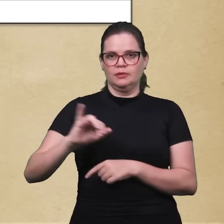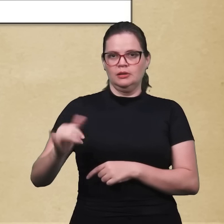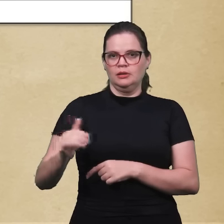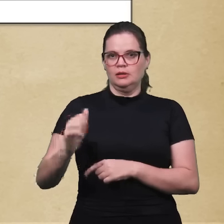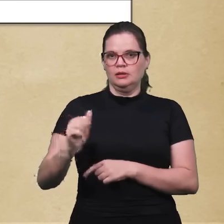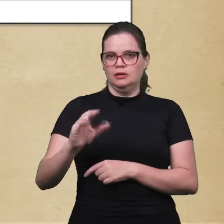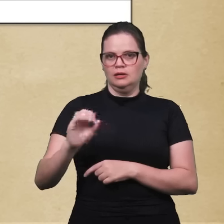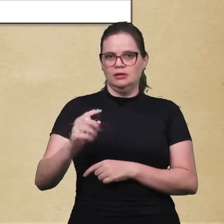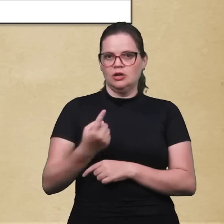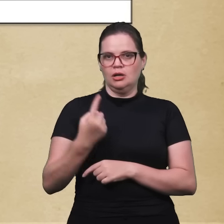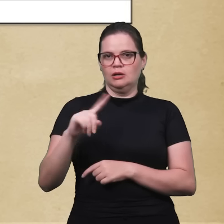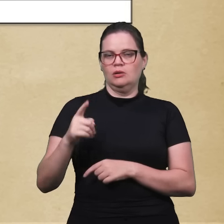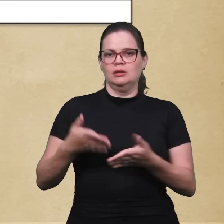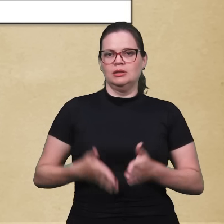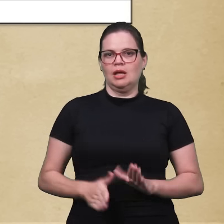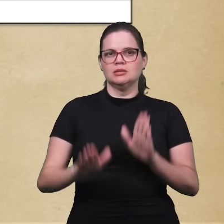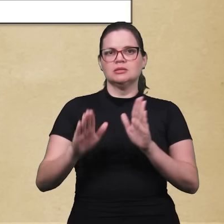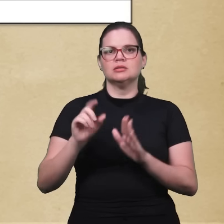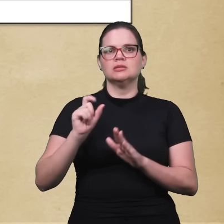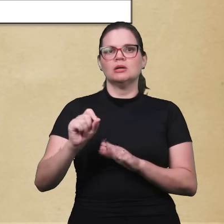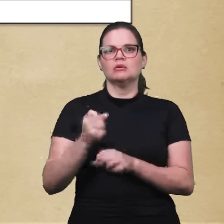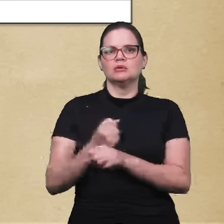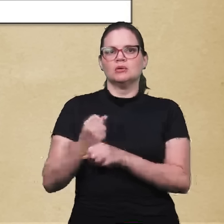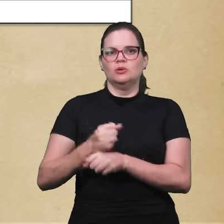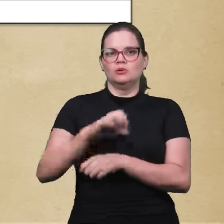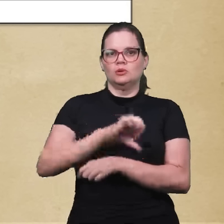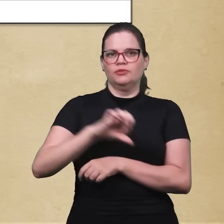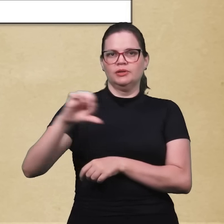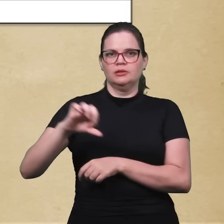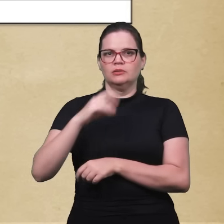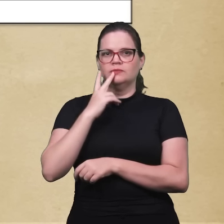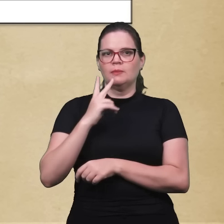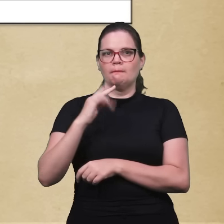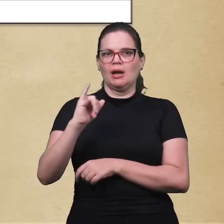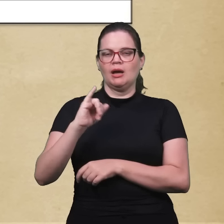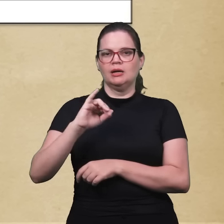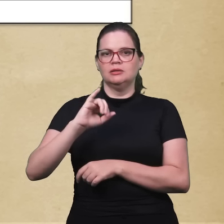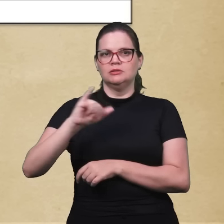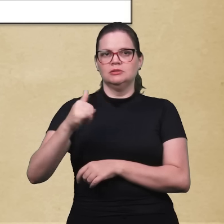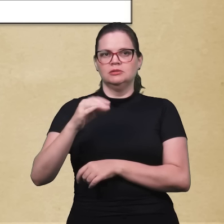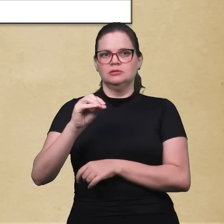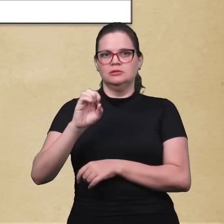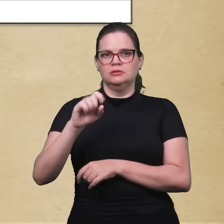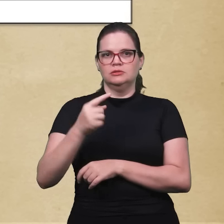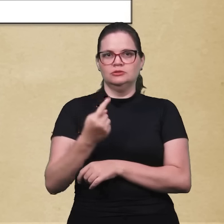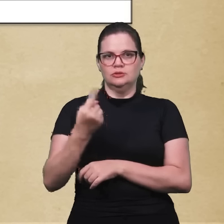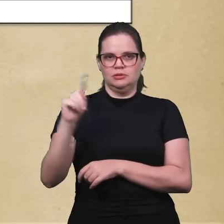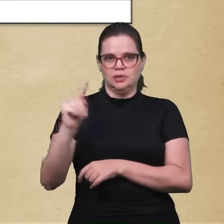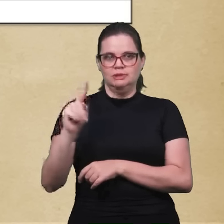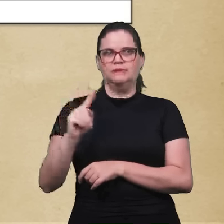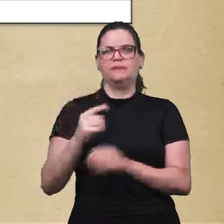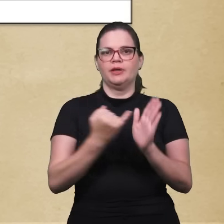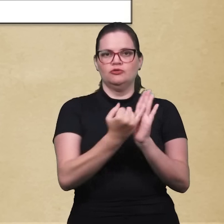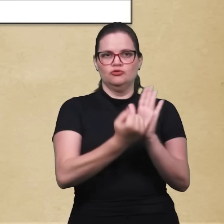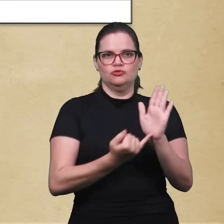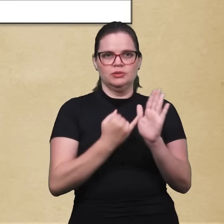nasceu no ano 99, pai de José, né? E José, pai de Jesus, que nasceu no